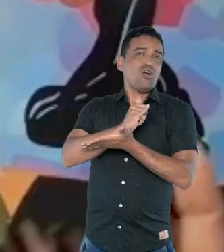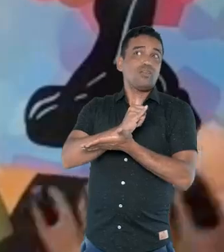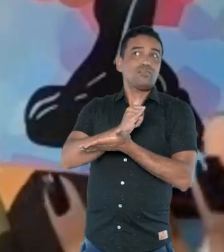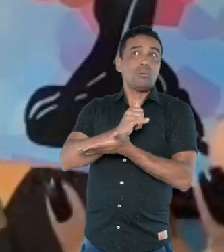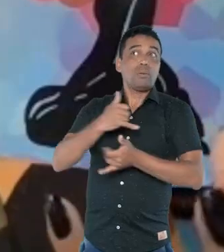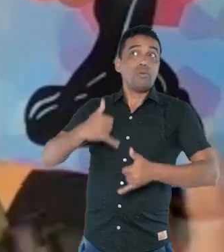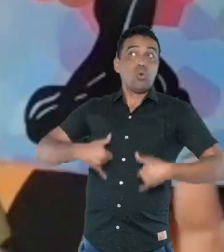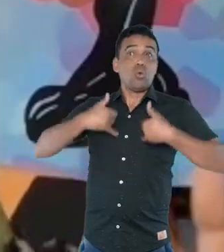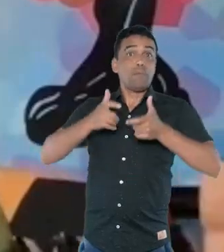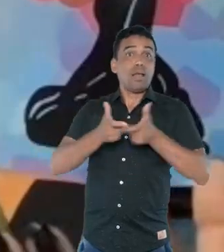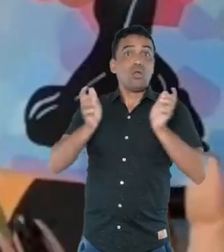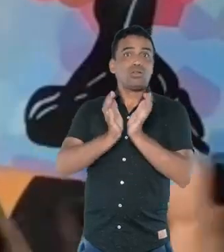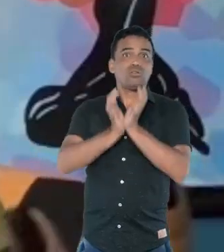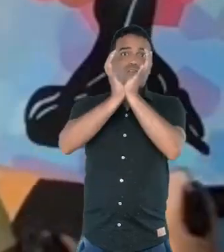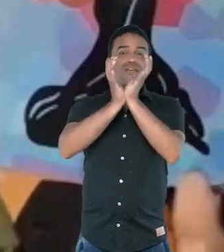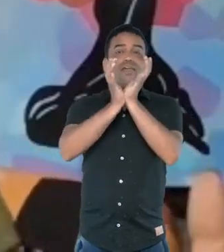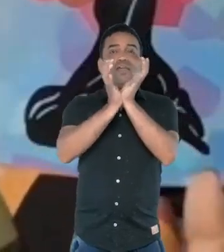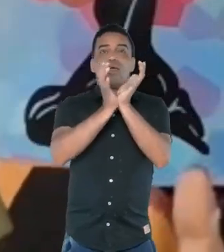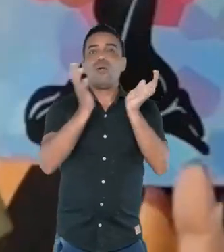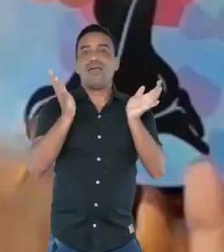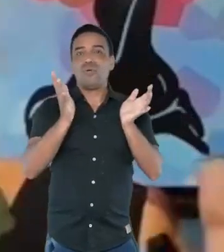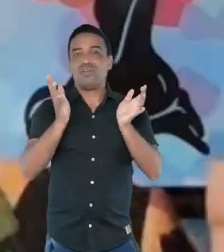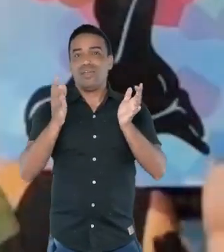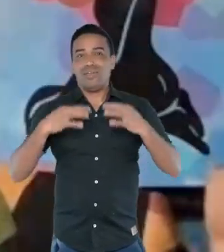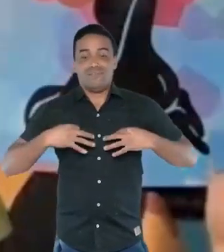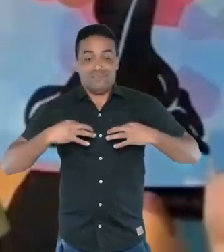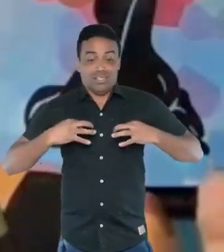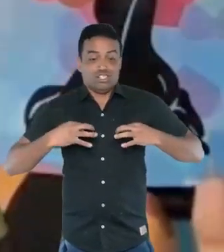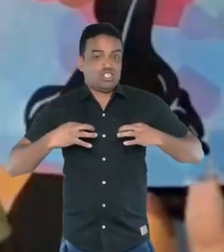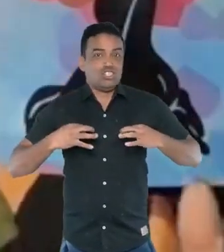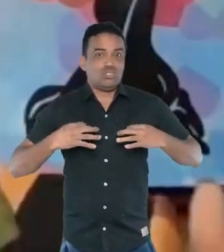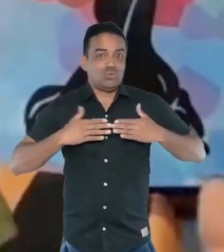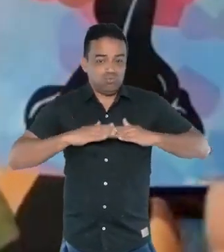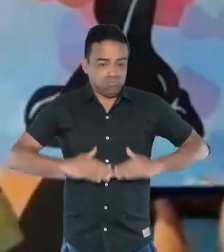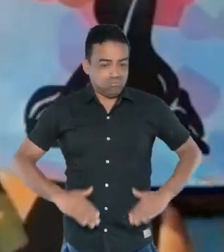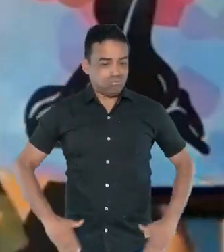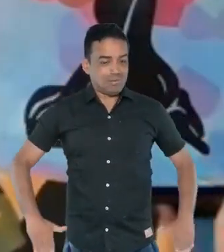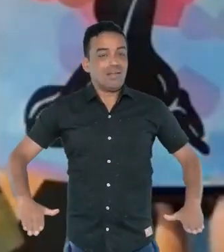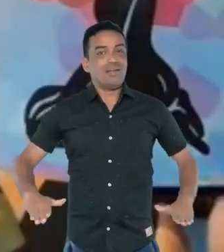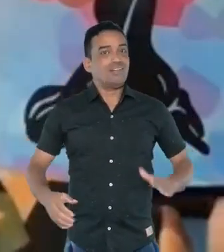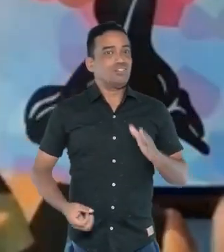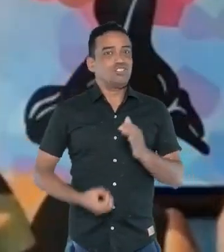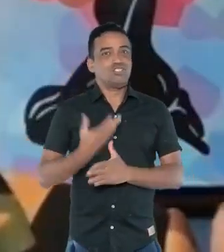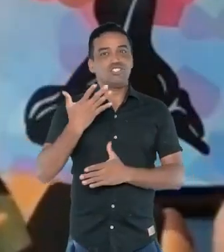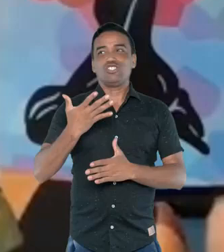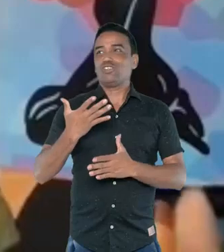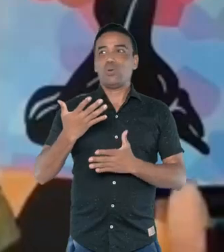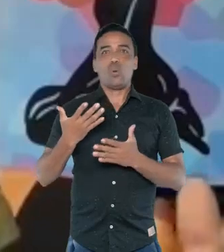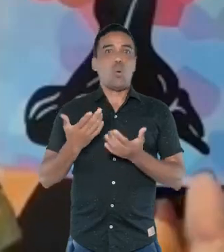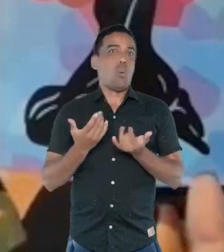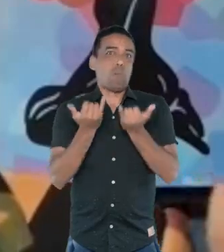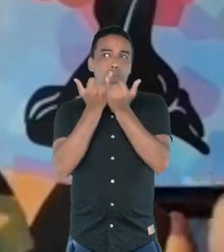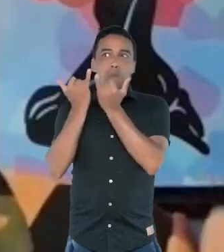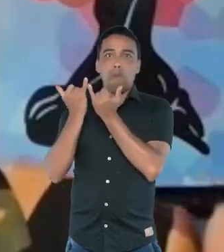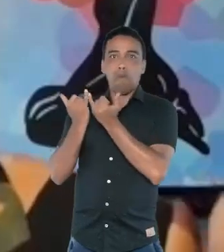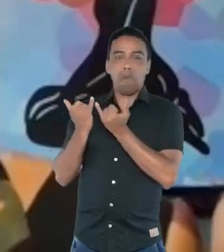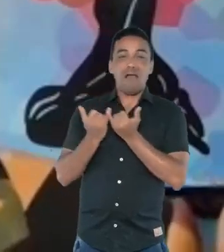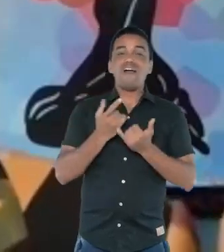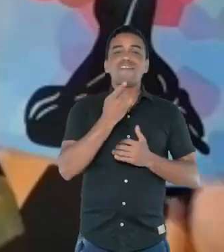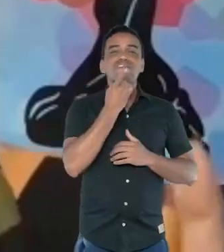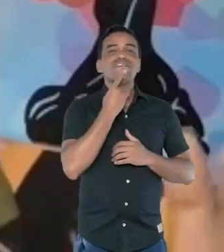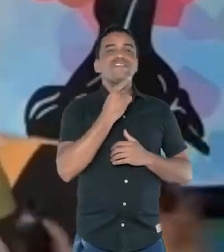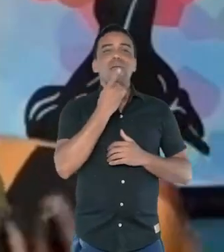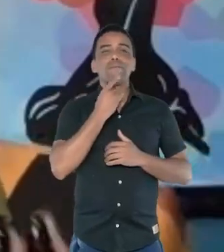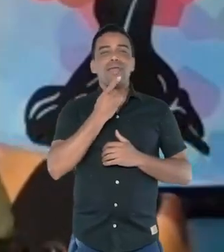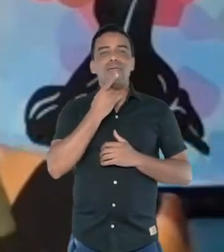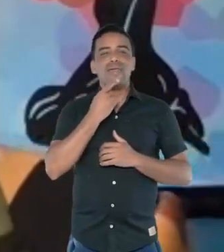na mão, é estar vestida de um vestido que, enfim, gerou muita conversa aí na mídia e tudo mais, um vestido vermelho